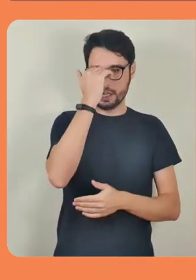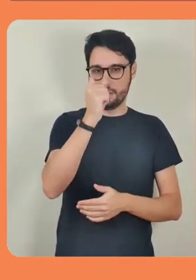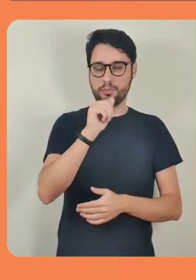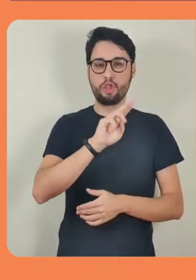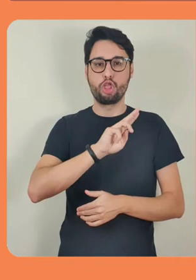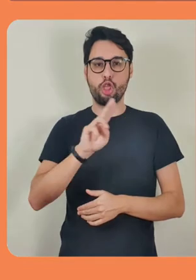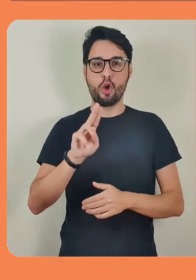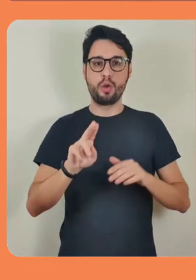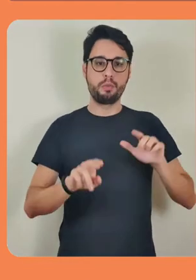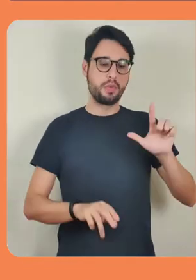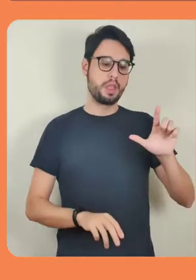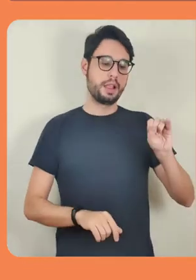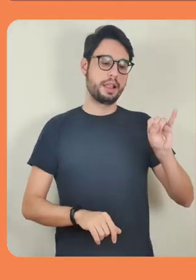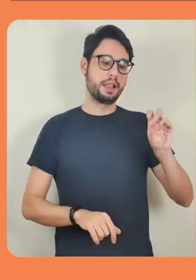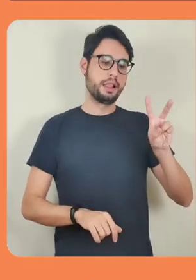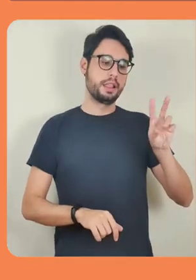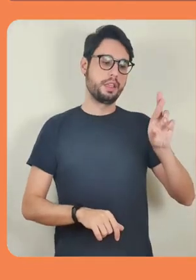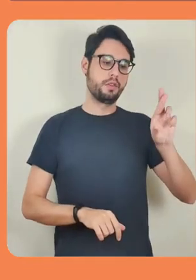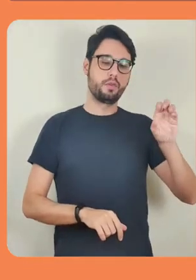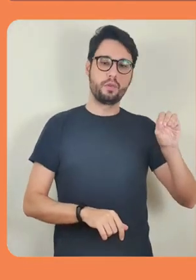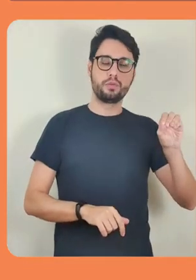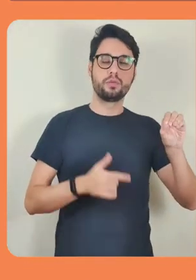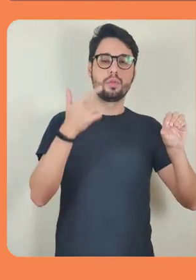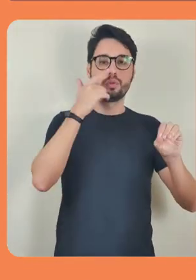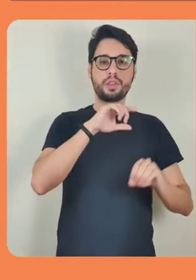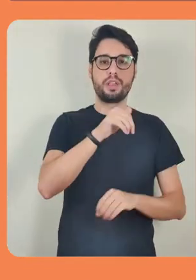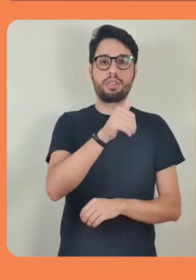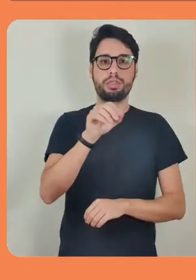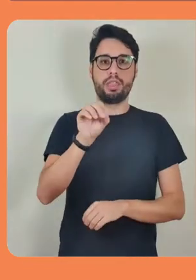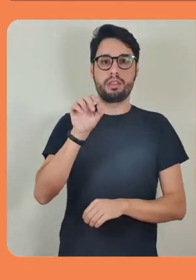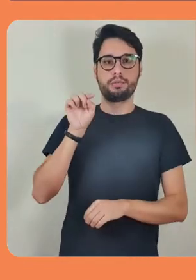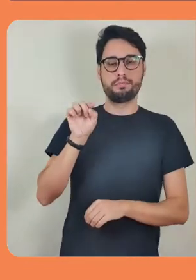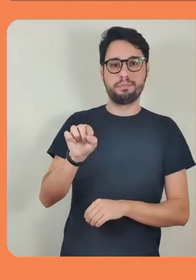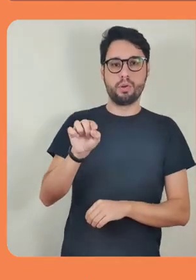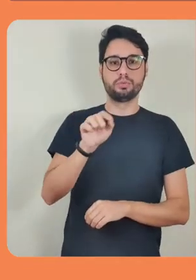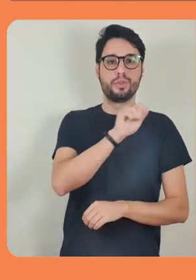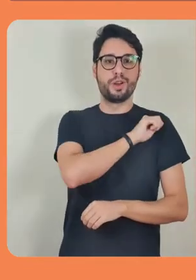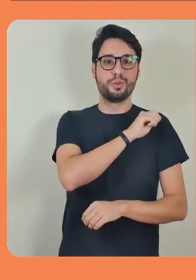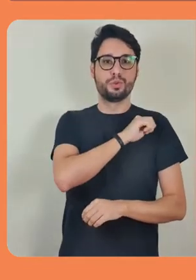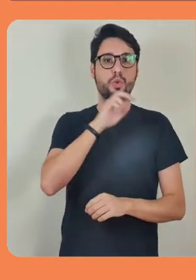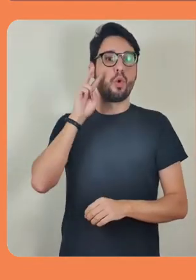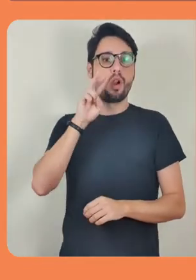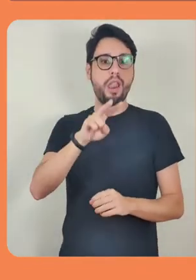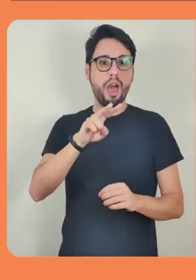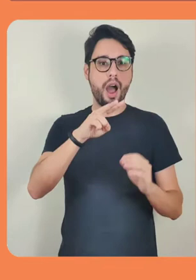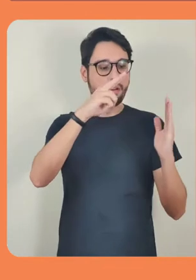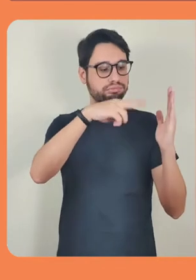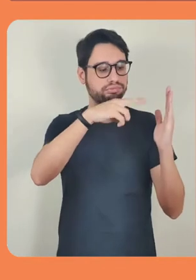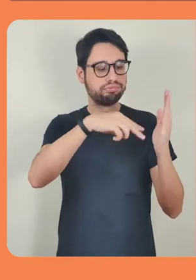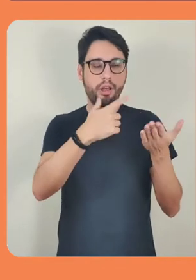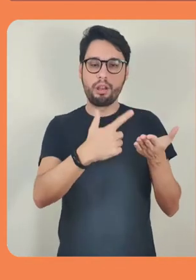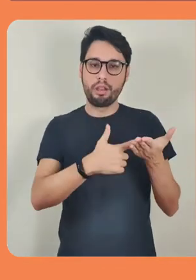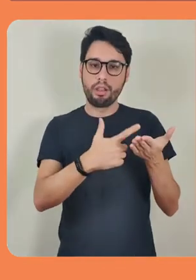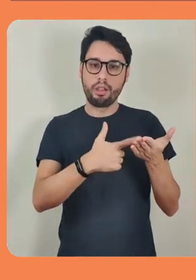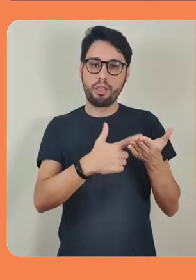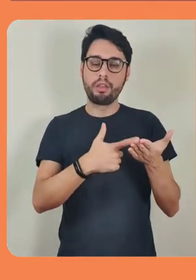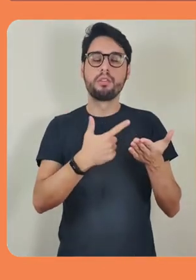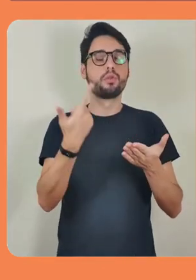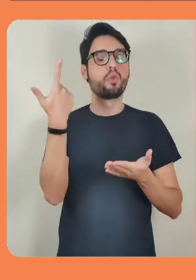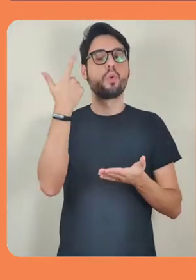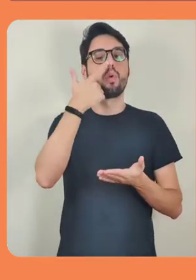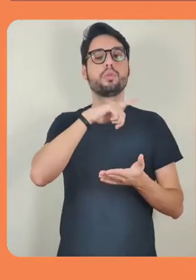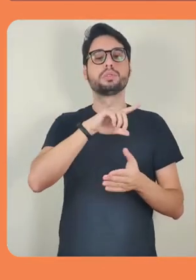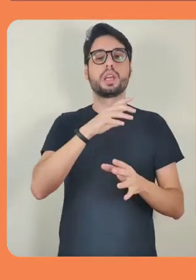que veio aqui para mim é o evento é um livro tem um evento eu tenho uma atividade livro e essa atividade